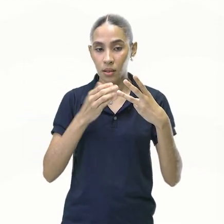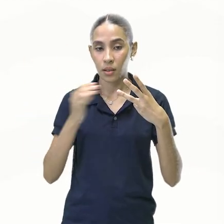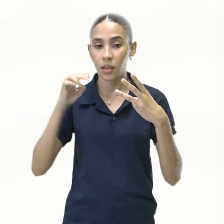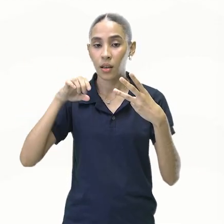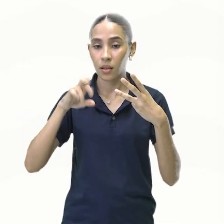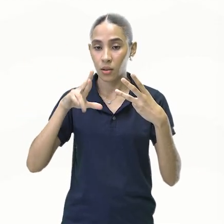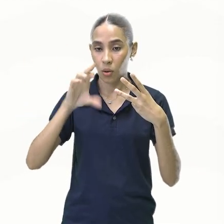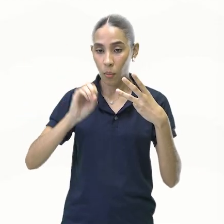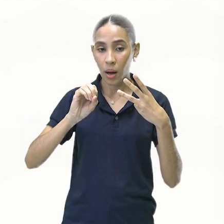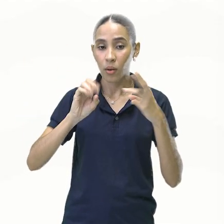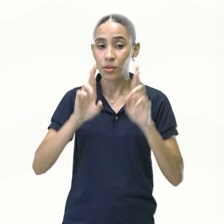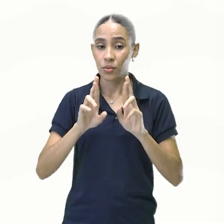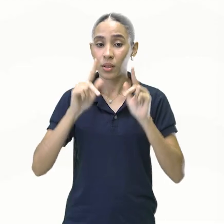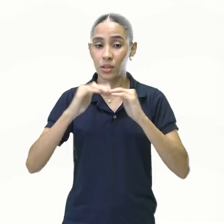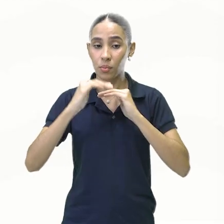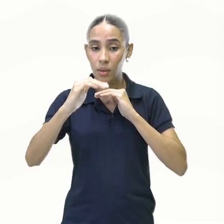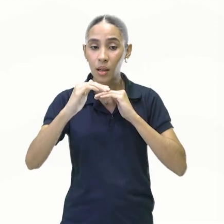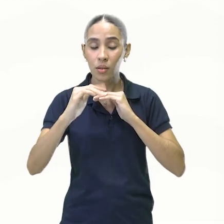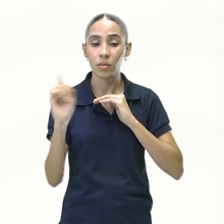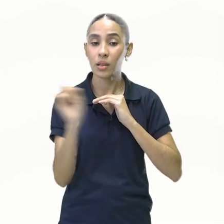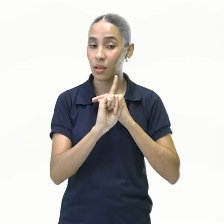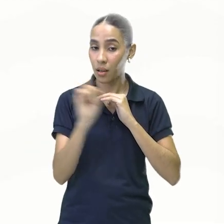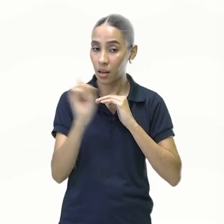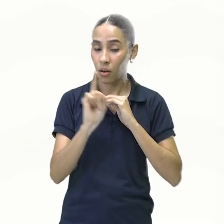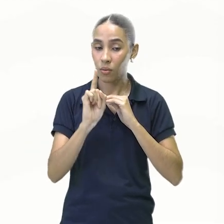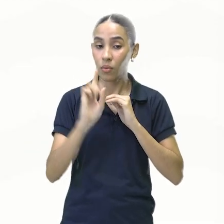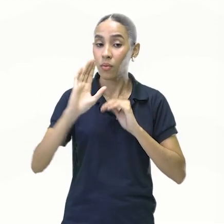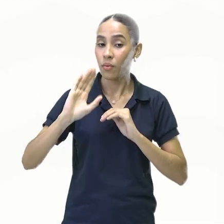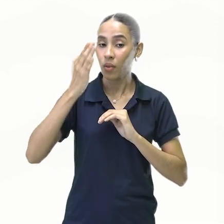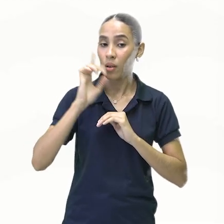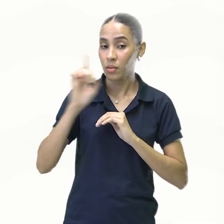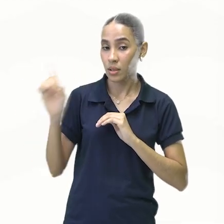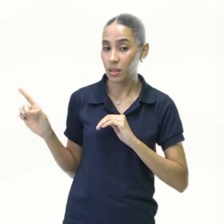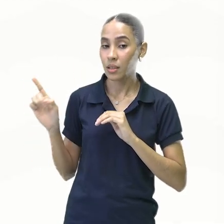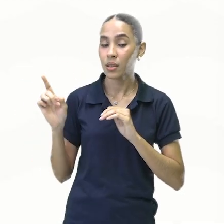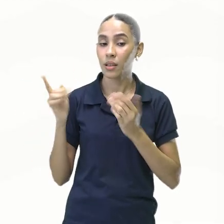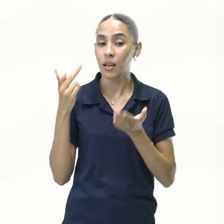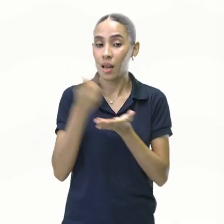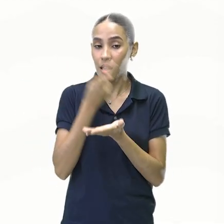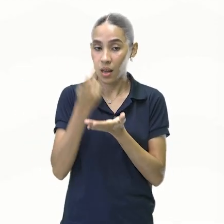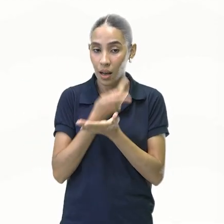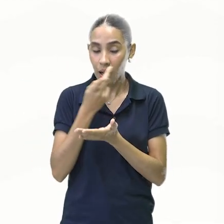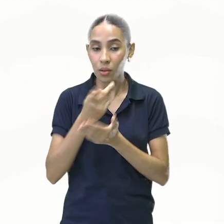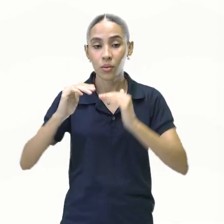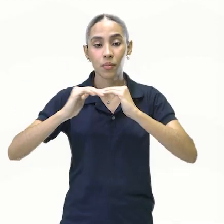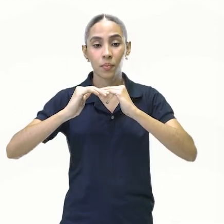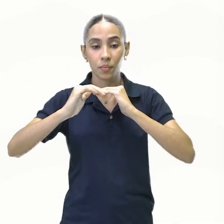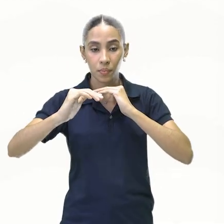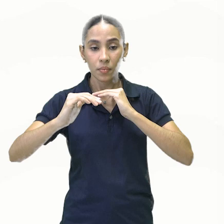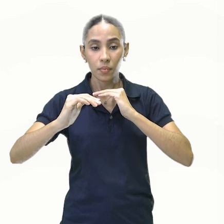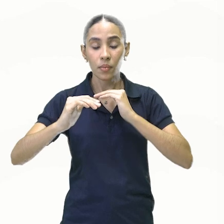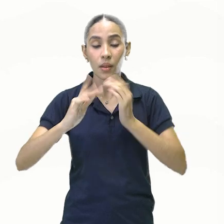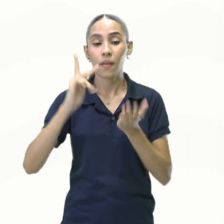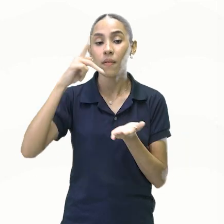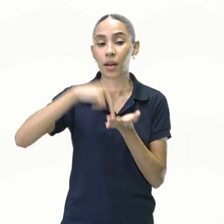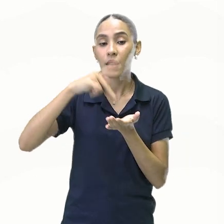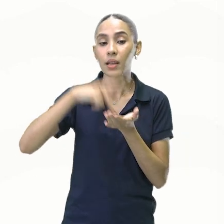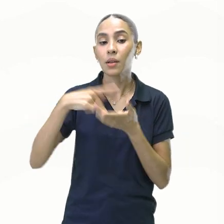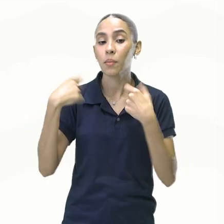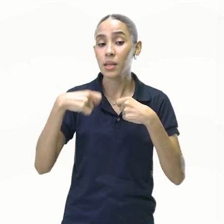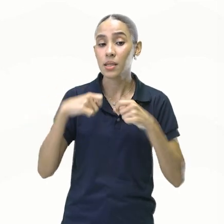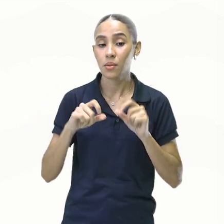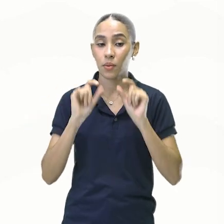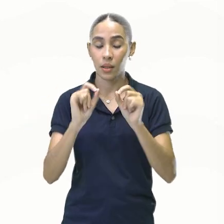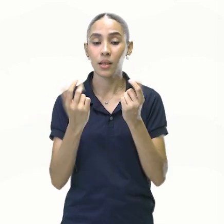diferentes? Não, pessoal, falso, né? Aqui, os planos, para tornar verdadeira,